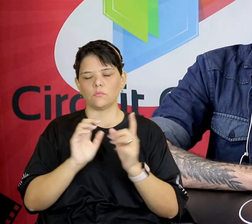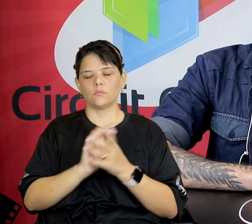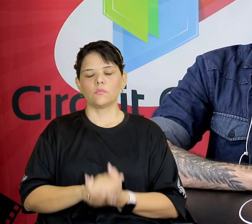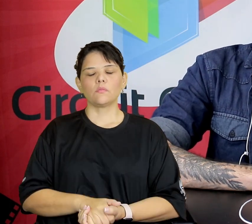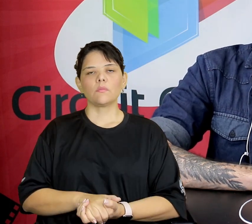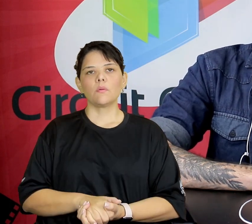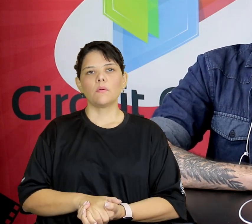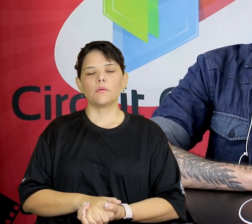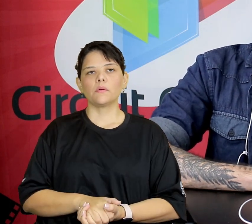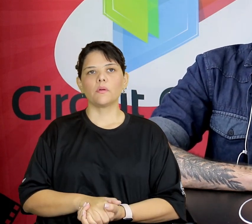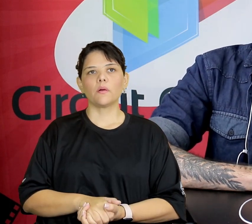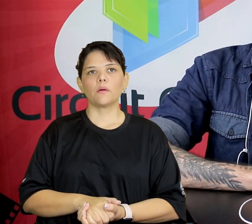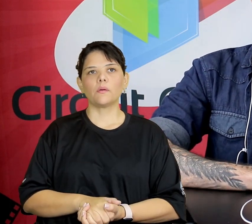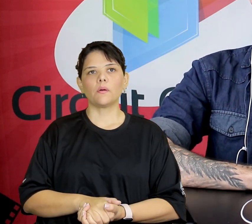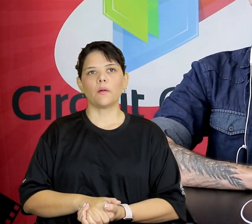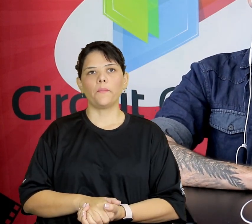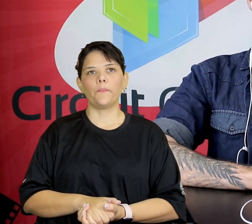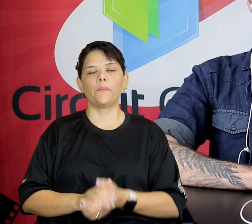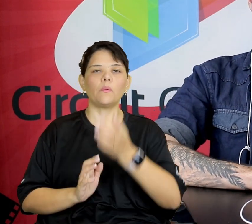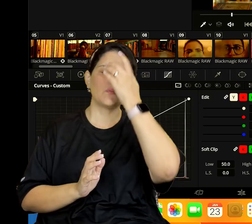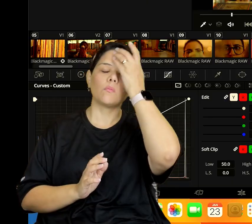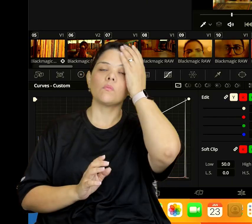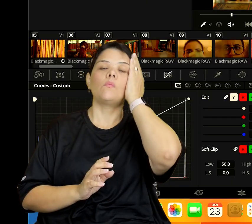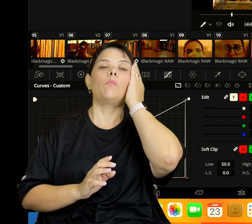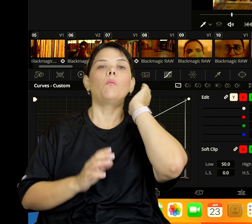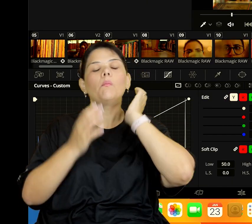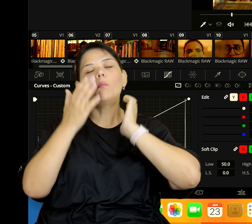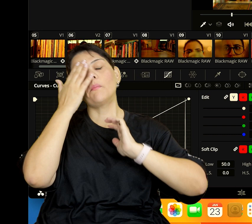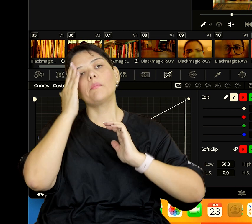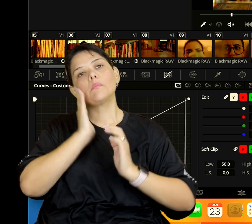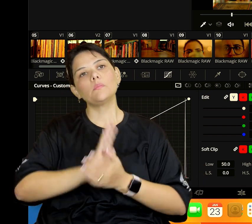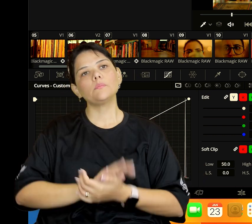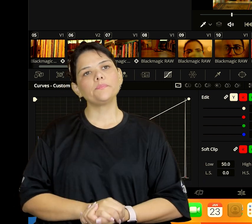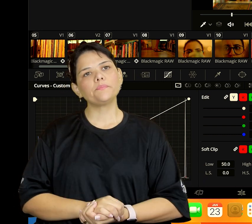Agora, outra coisa para vocês, já a gente seguindo